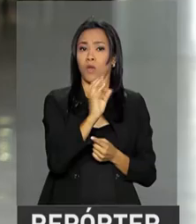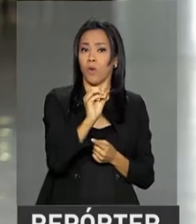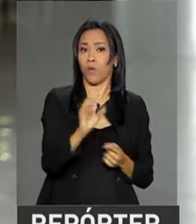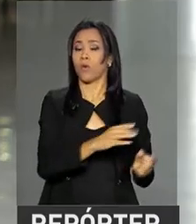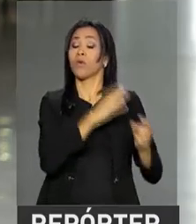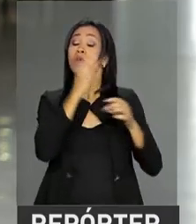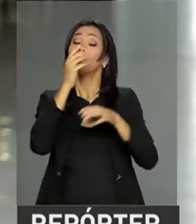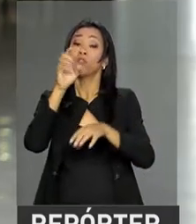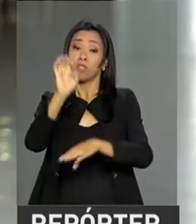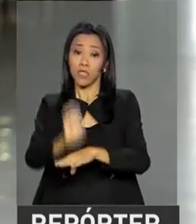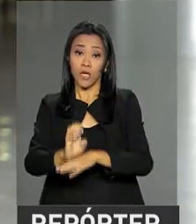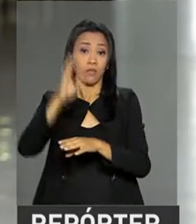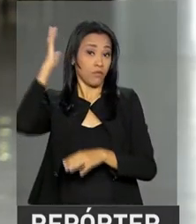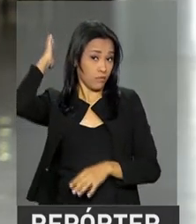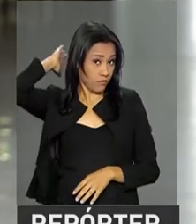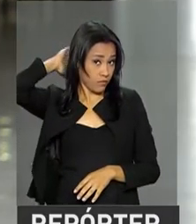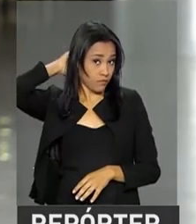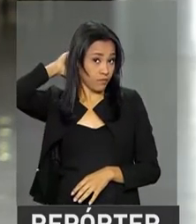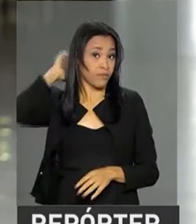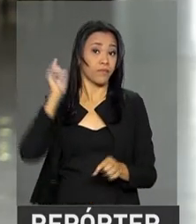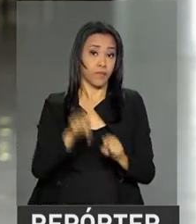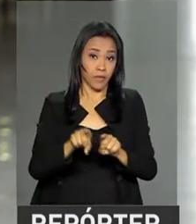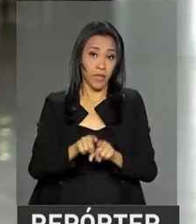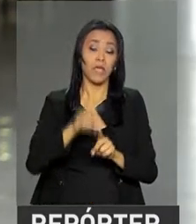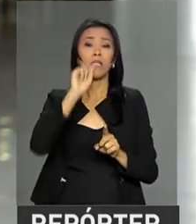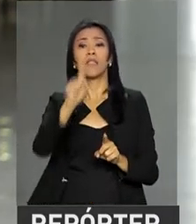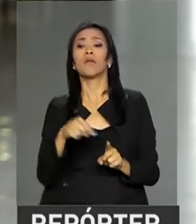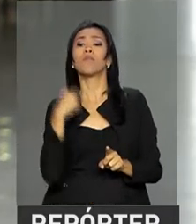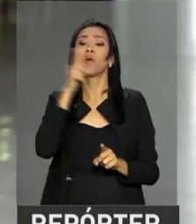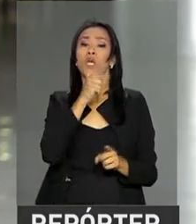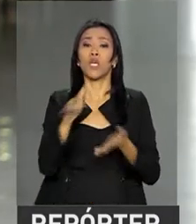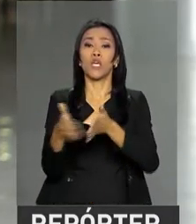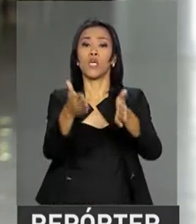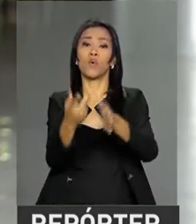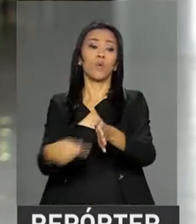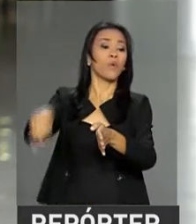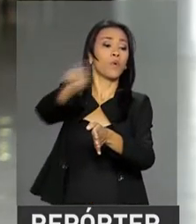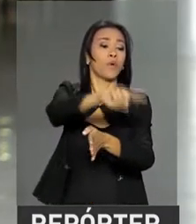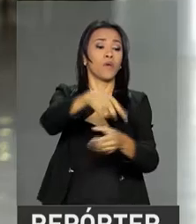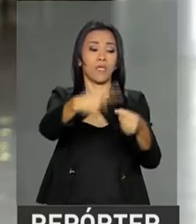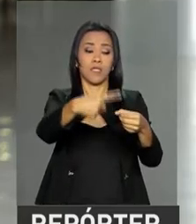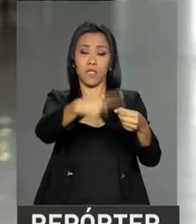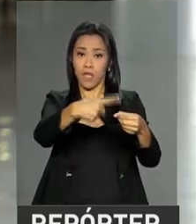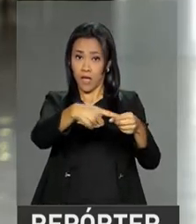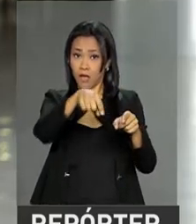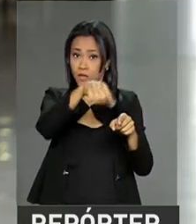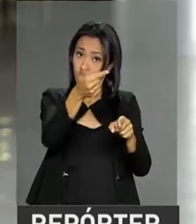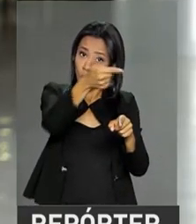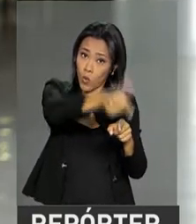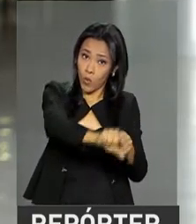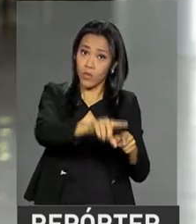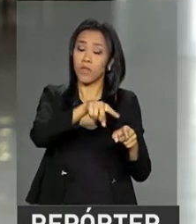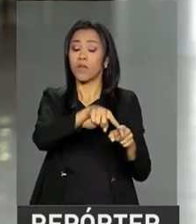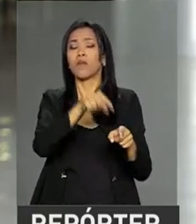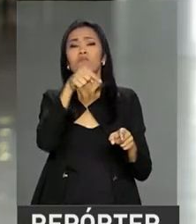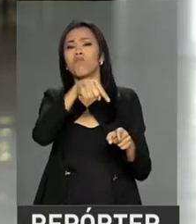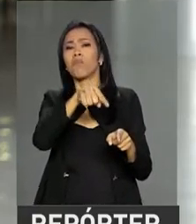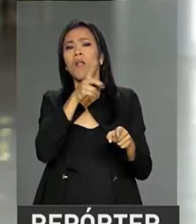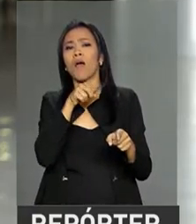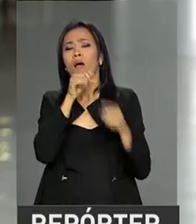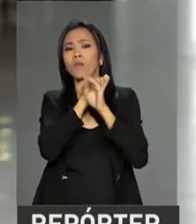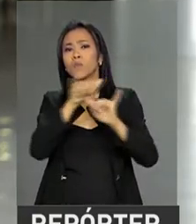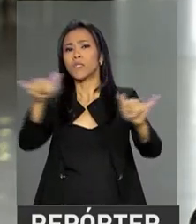pará depois o presidente vai para o outro lado do rio vai para a cidade de são geraldo do araguaia no pará onde anuncia efetivamente o